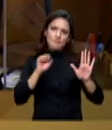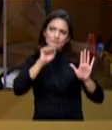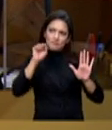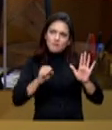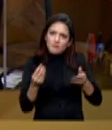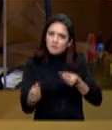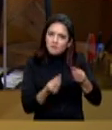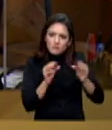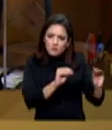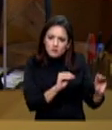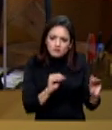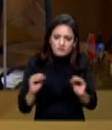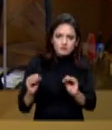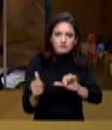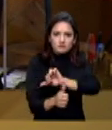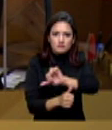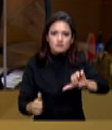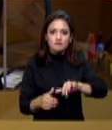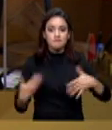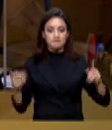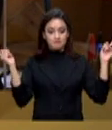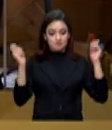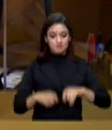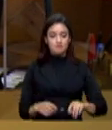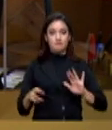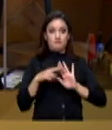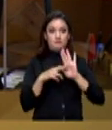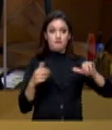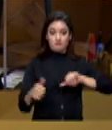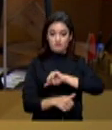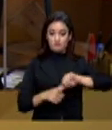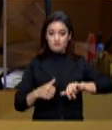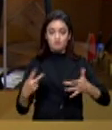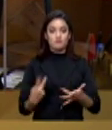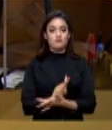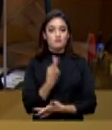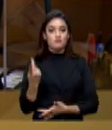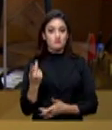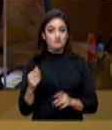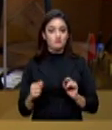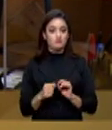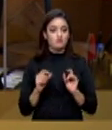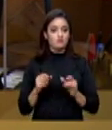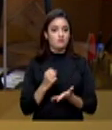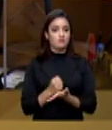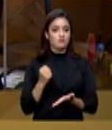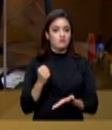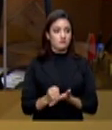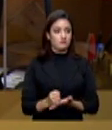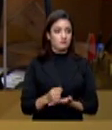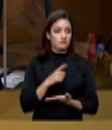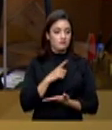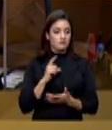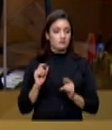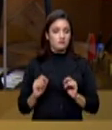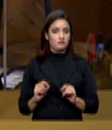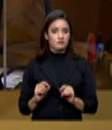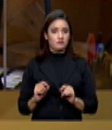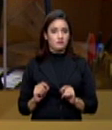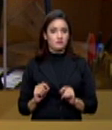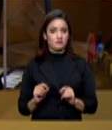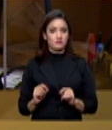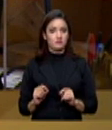sistema de transmissão a possibilidade de mudanças regulatórias desse Gene serem aplicados a contratos de concessão em